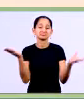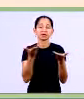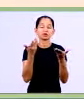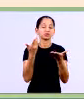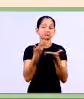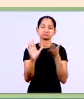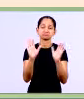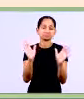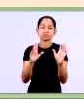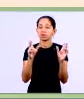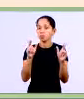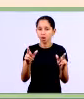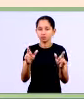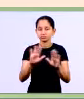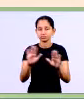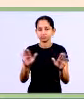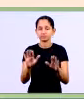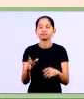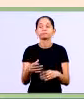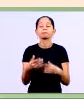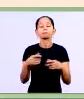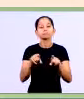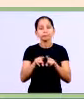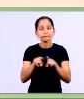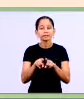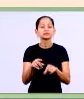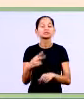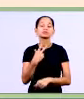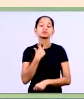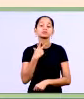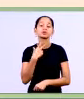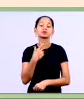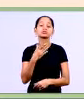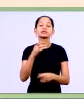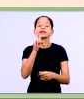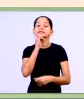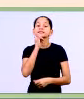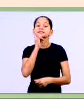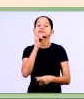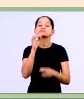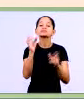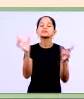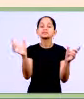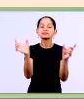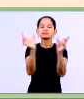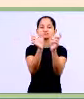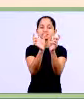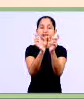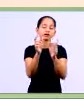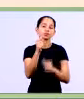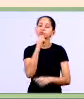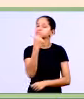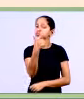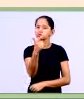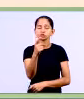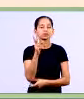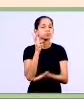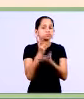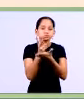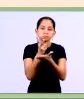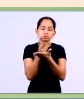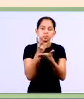continua, não tem mais. Não se deve usar o hífen em palavras que perderam a noção de composição. Já não tinha hífen, continua do mesmo